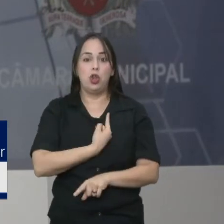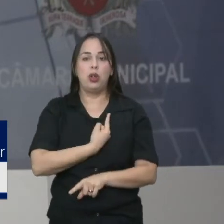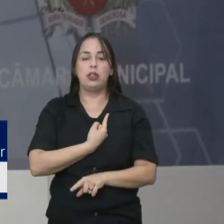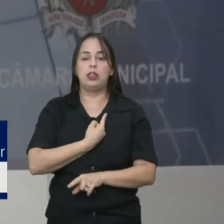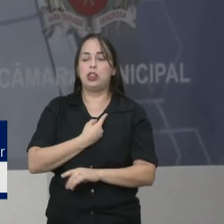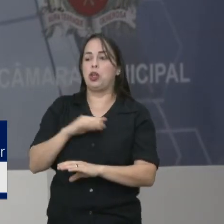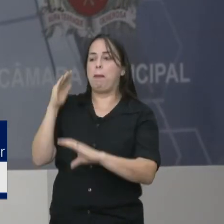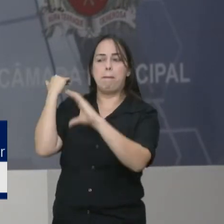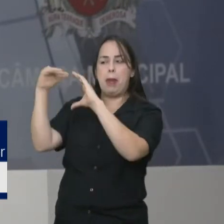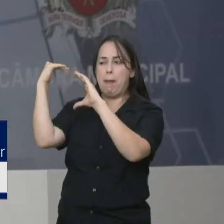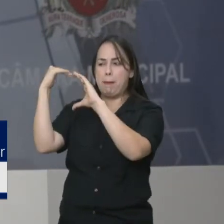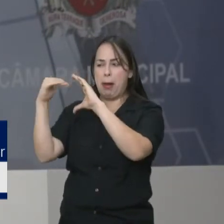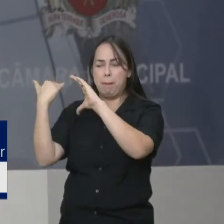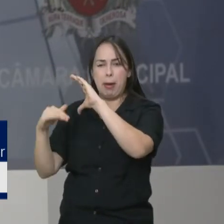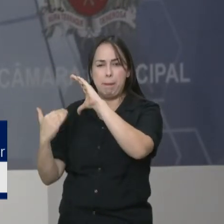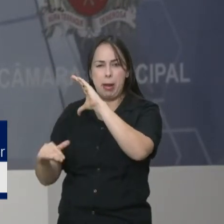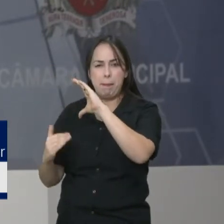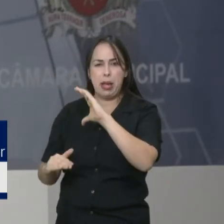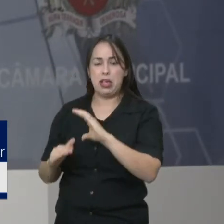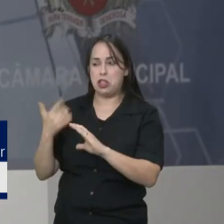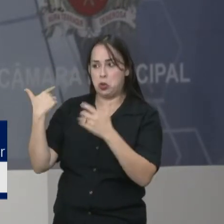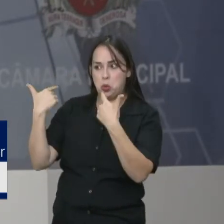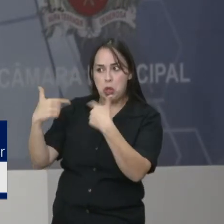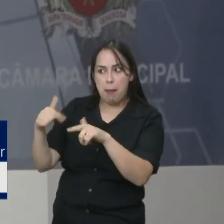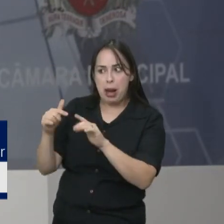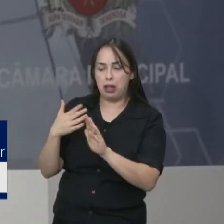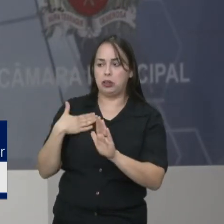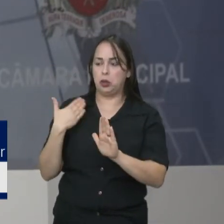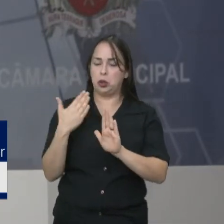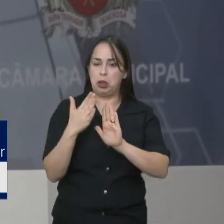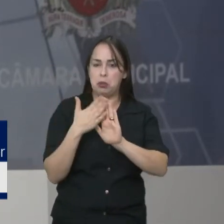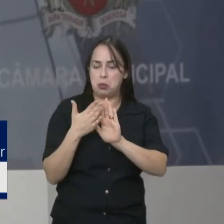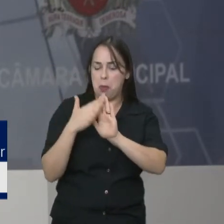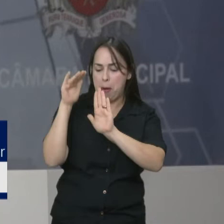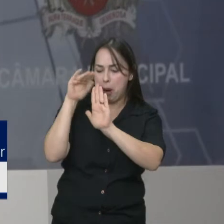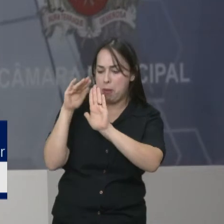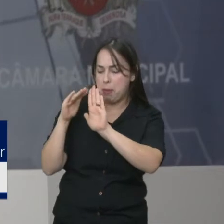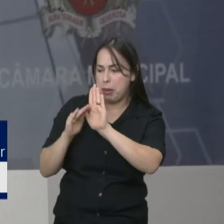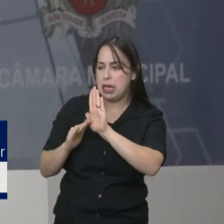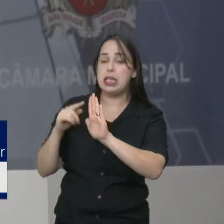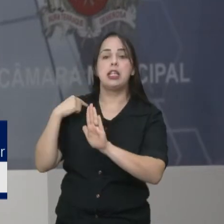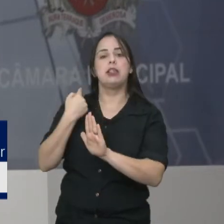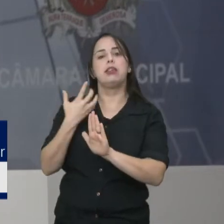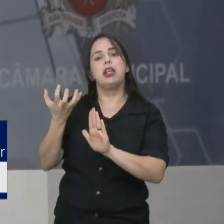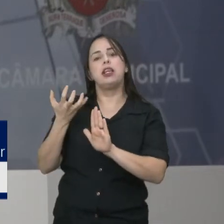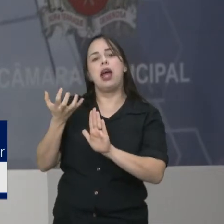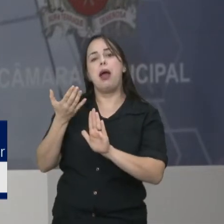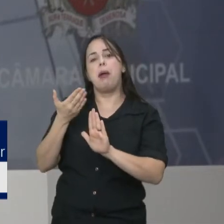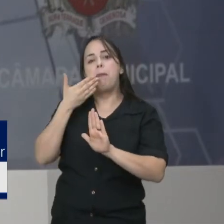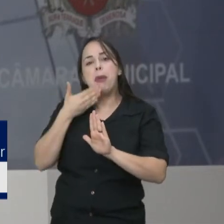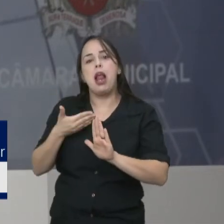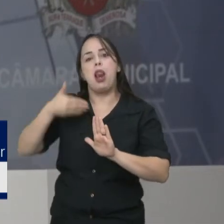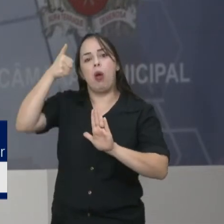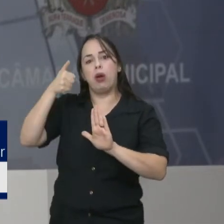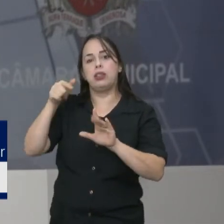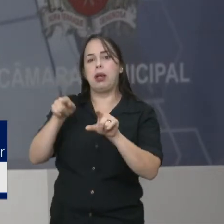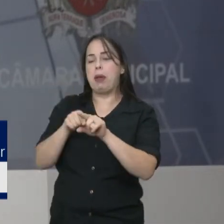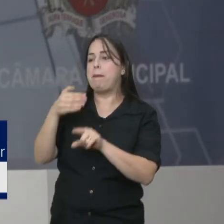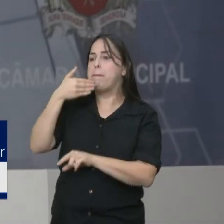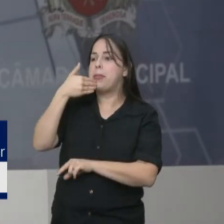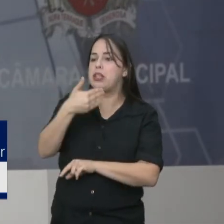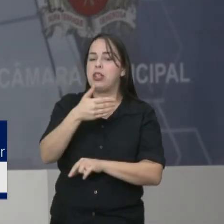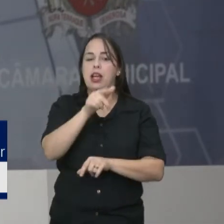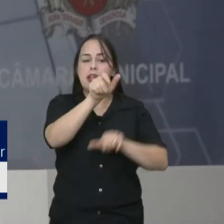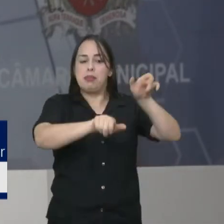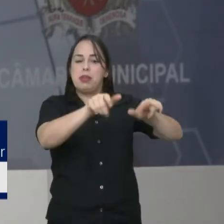demandas à prefeitura de serviços que nós gostaríamos de melhorar, de solicitações que recebemos